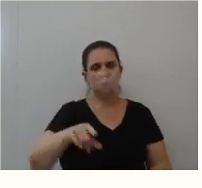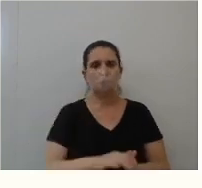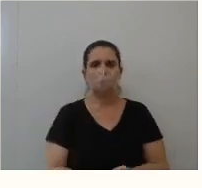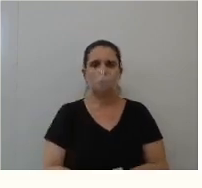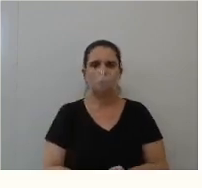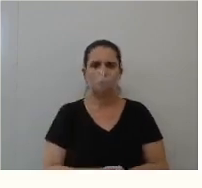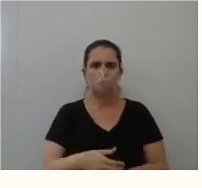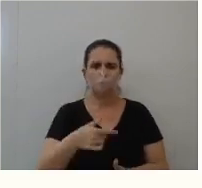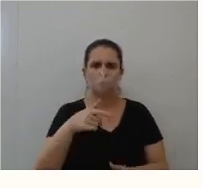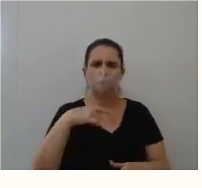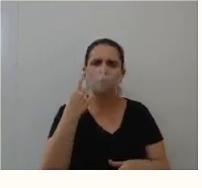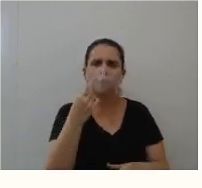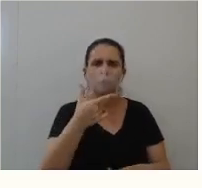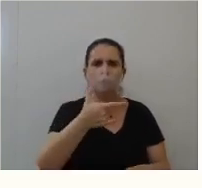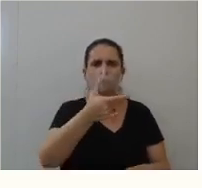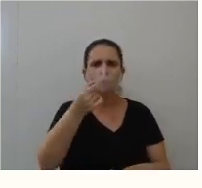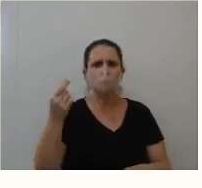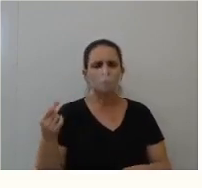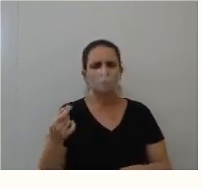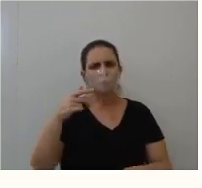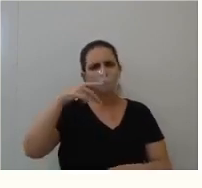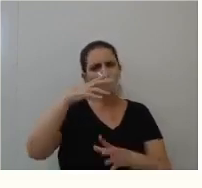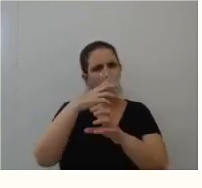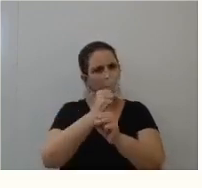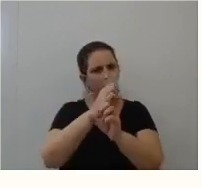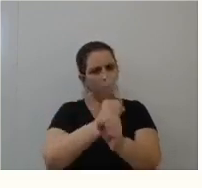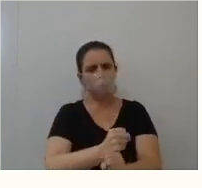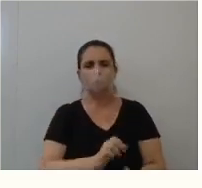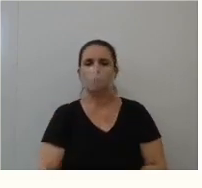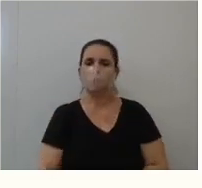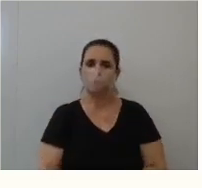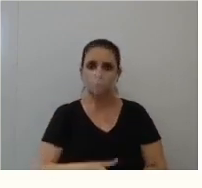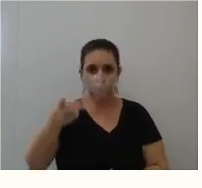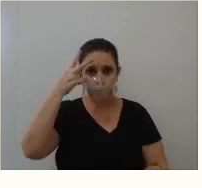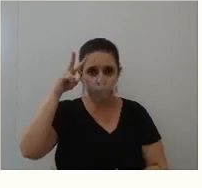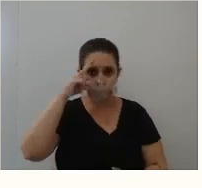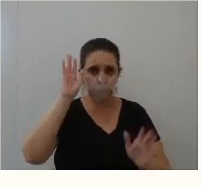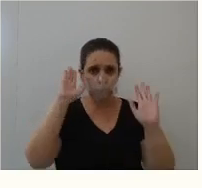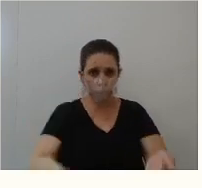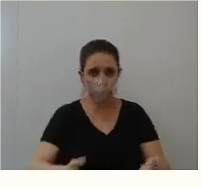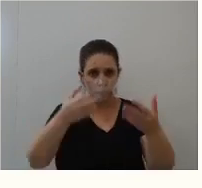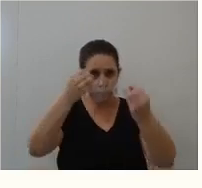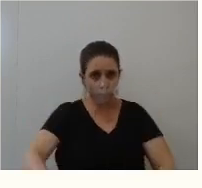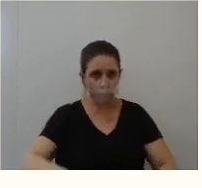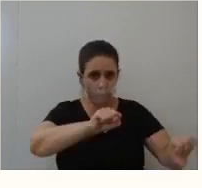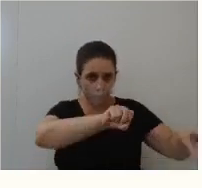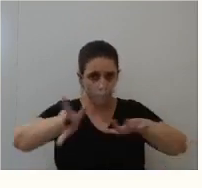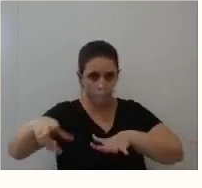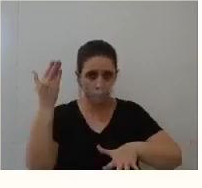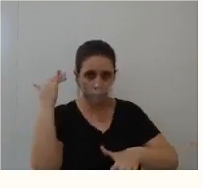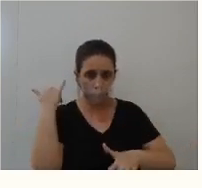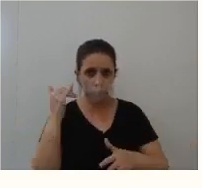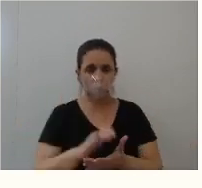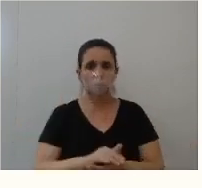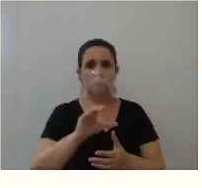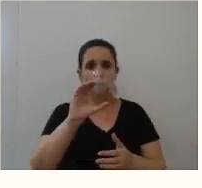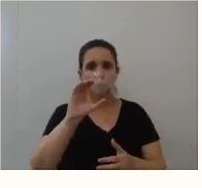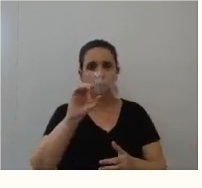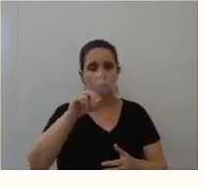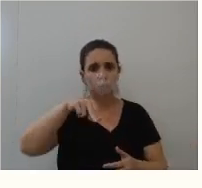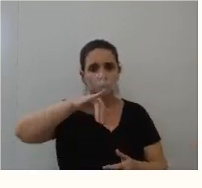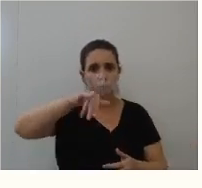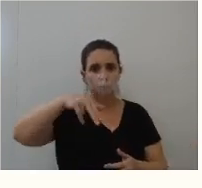valem 200 pontos. Simbora! Lembram disso que a gente viu na semana passada? Conjunção é aquela